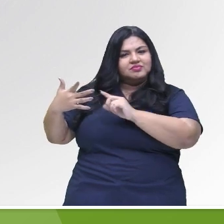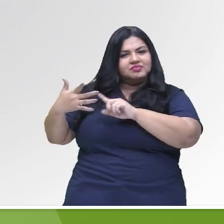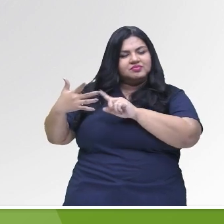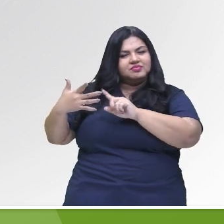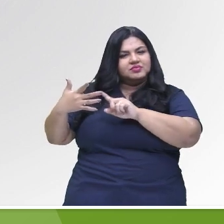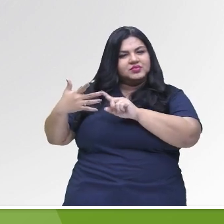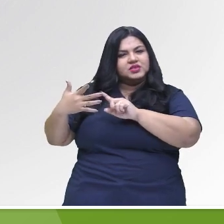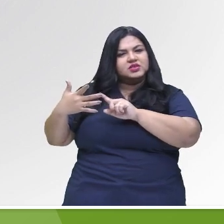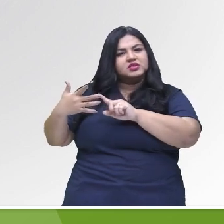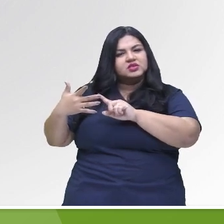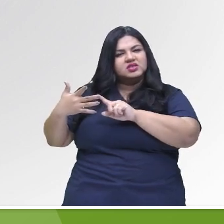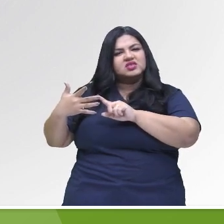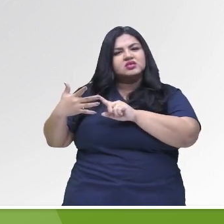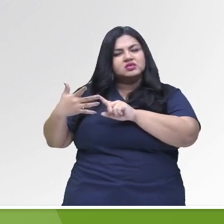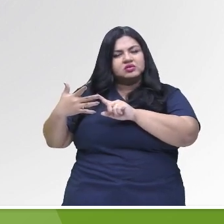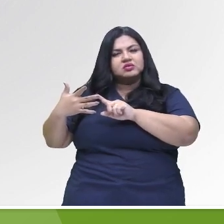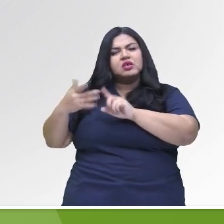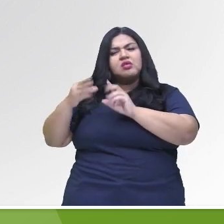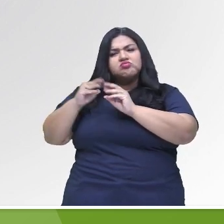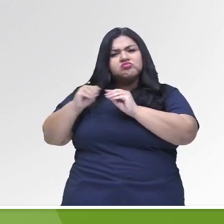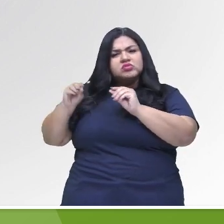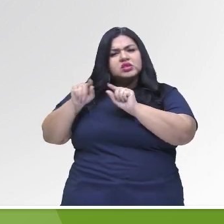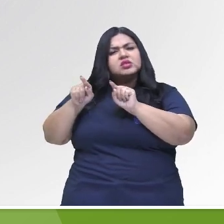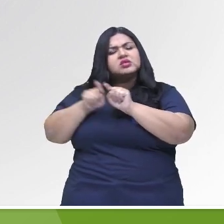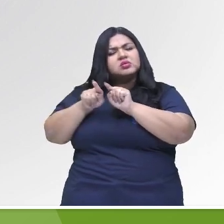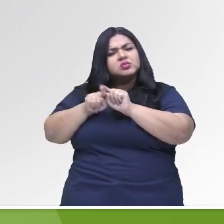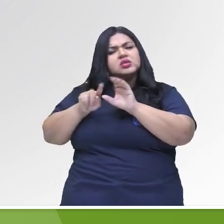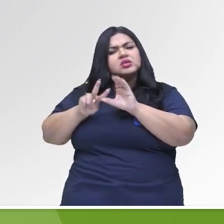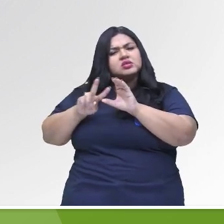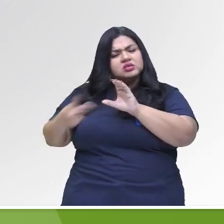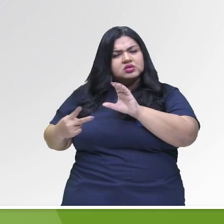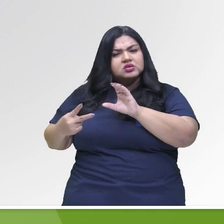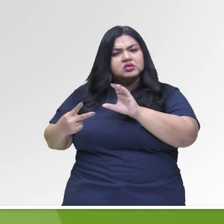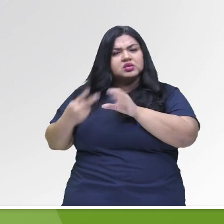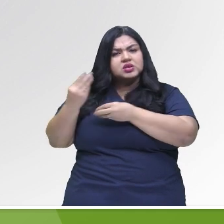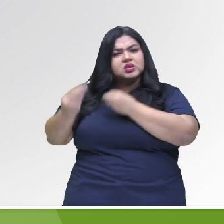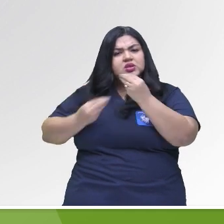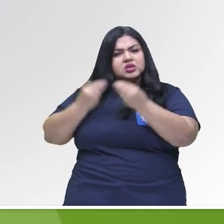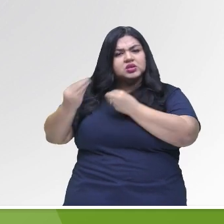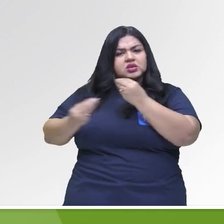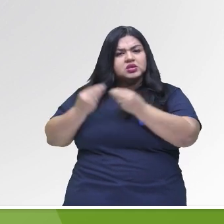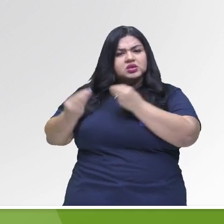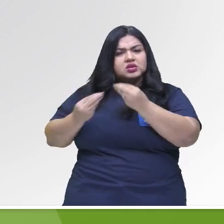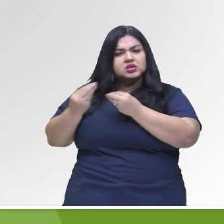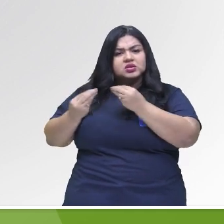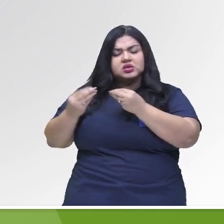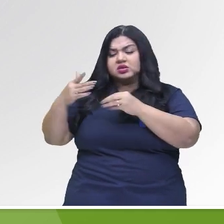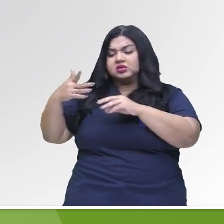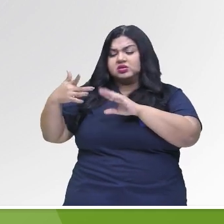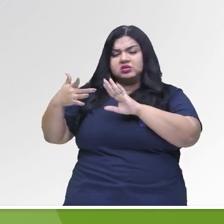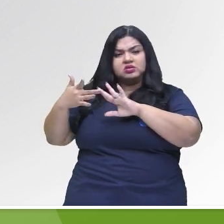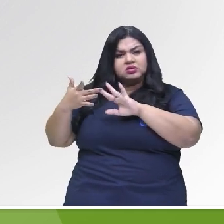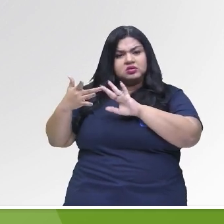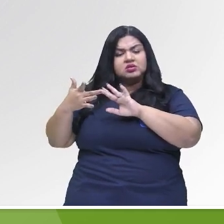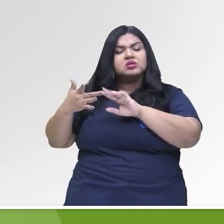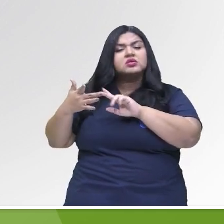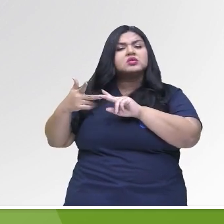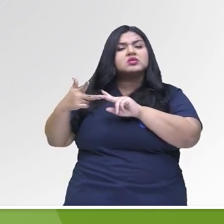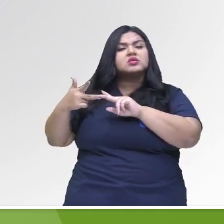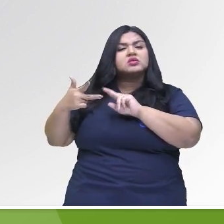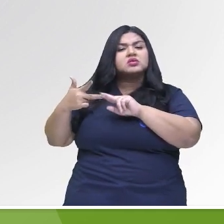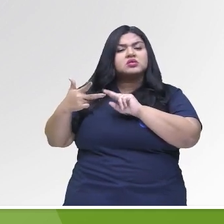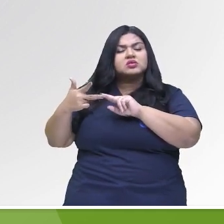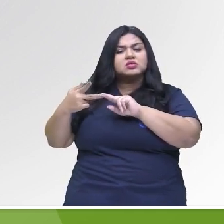além da resina epóxi, também são classificados como termofixos. E aqui eu trago para vocês o exemplo